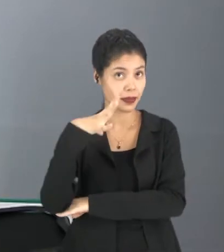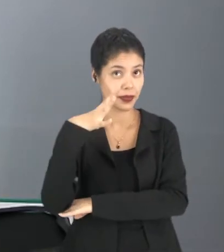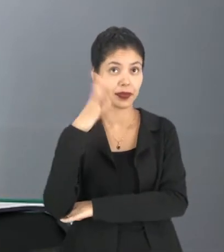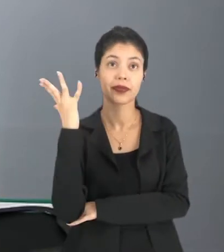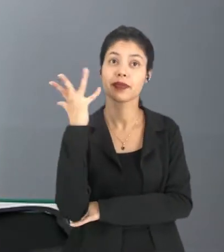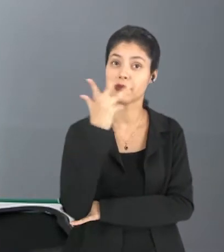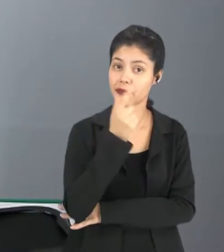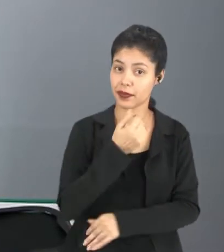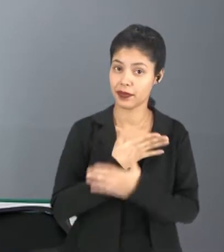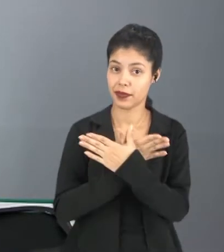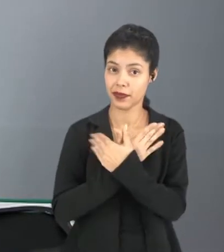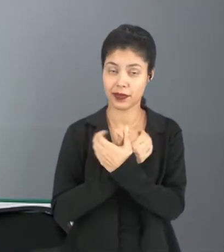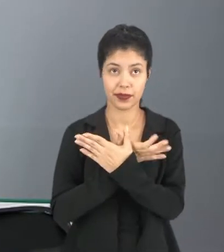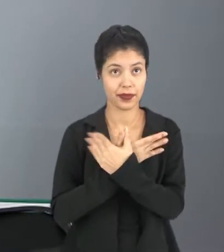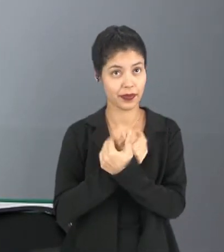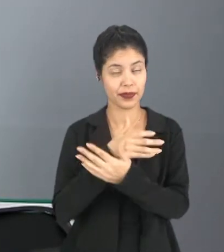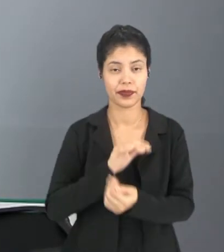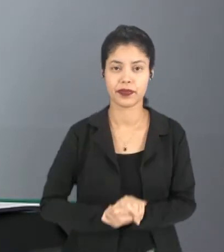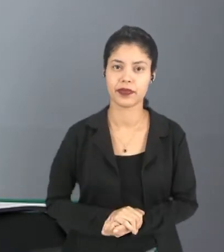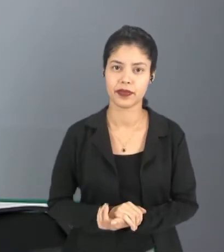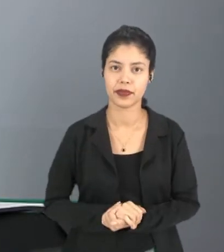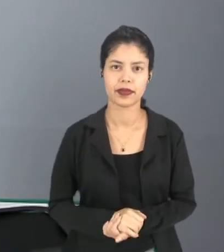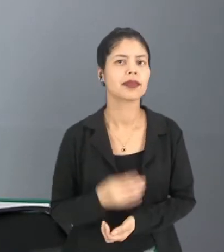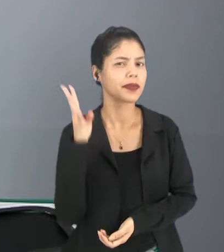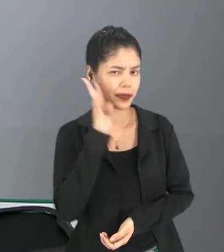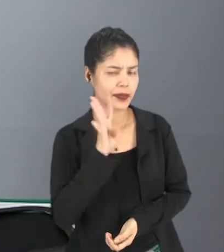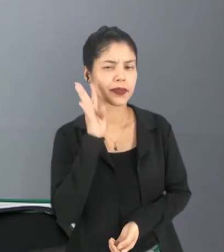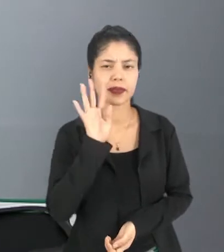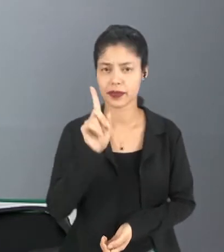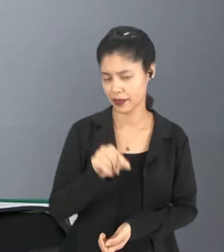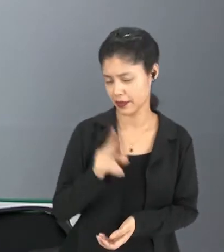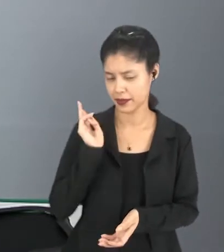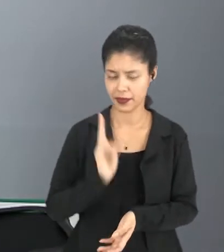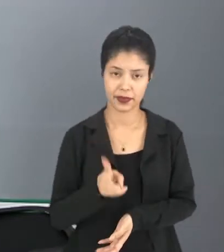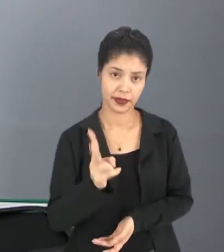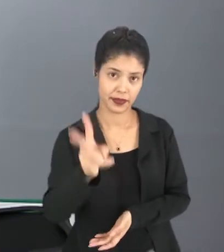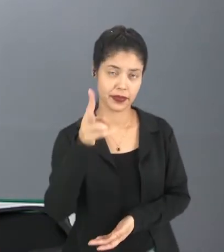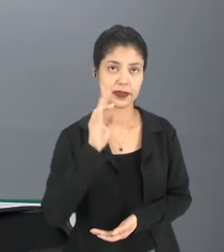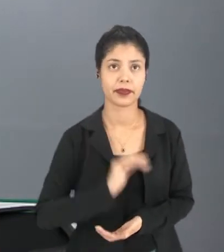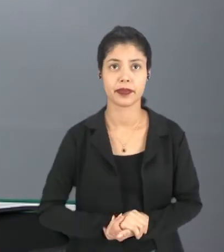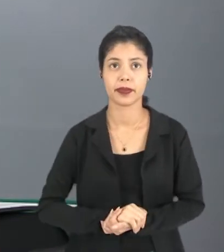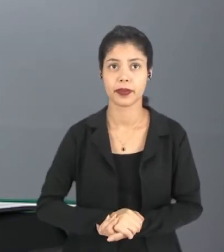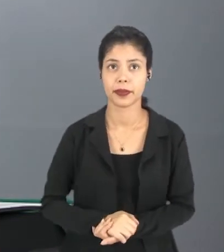as belas borboletas. Que legal, vamos continuar.